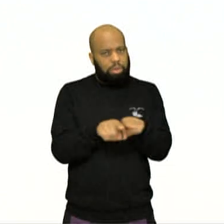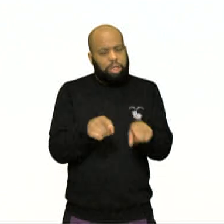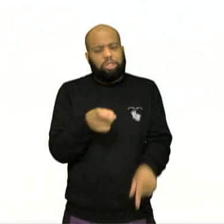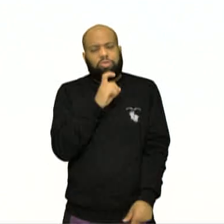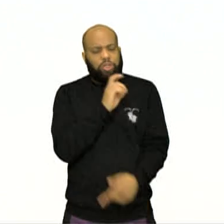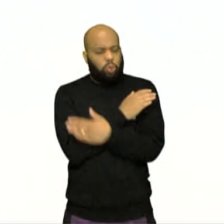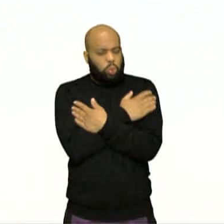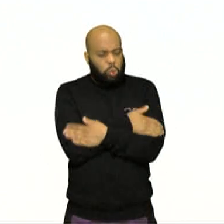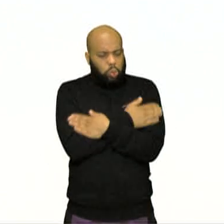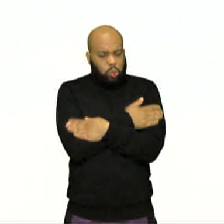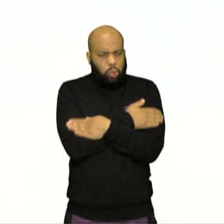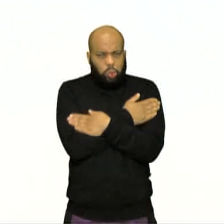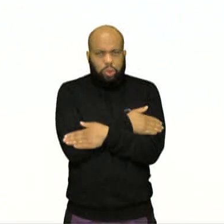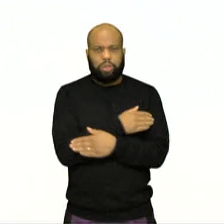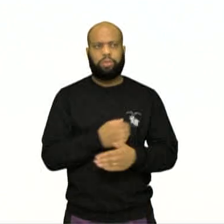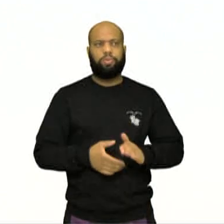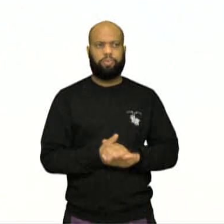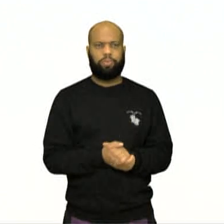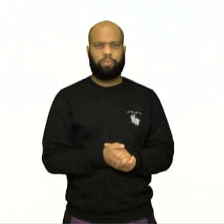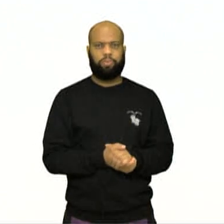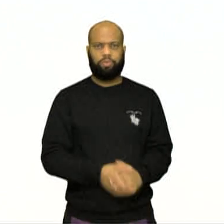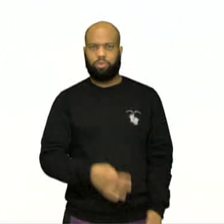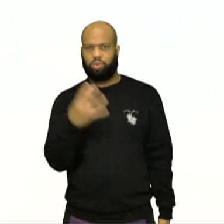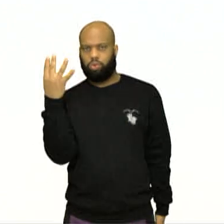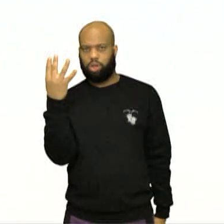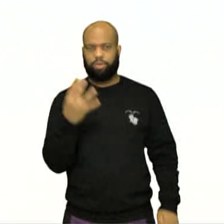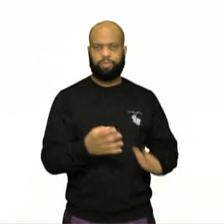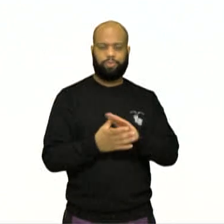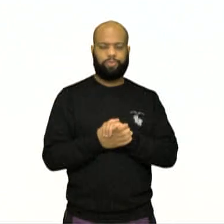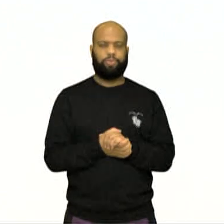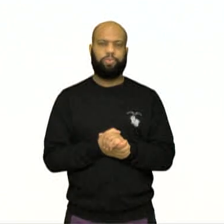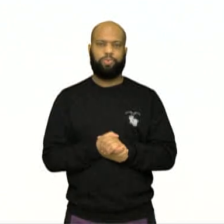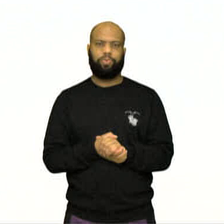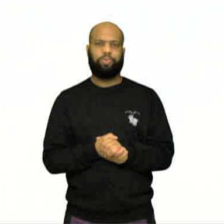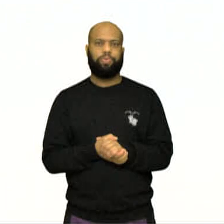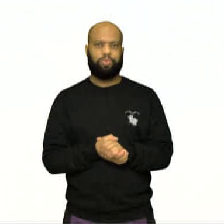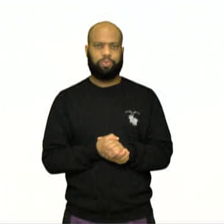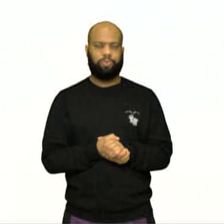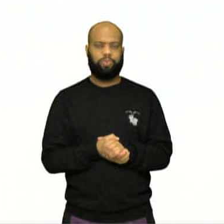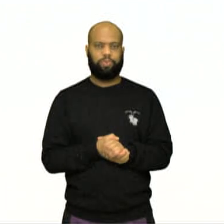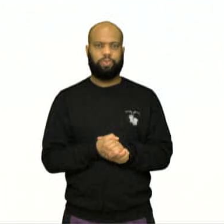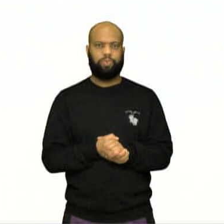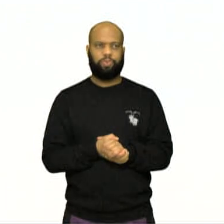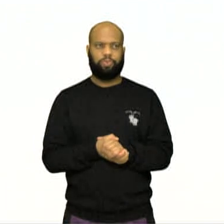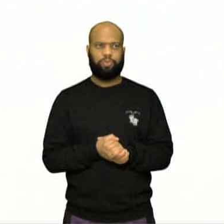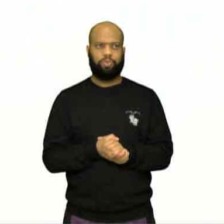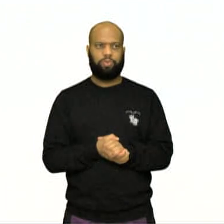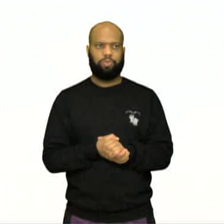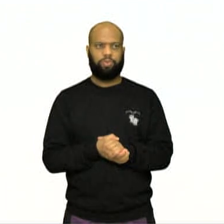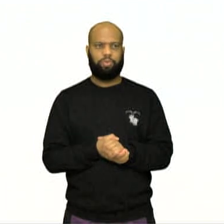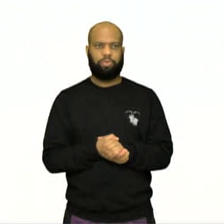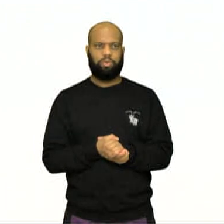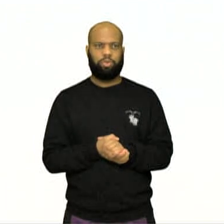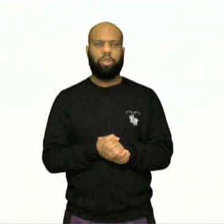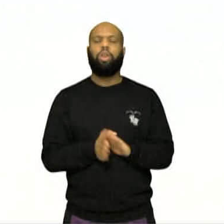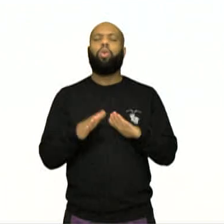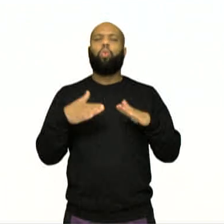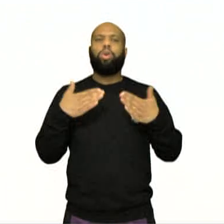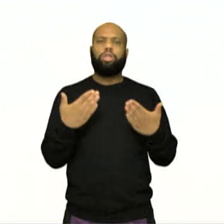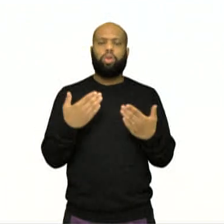frios. Número 4. How are the most popular sports during winter? Quais são ali